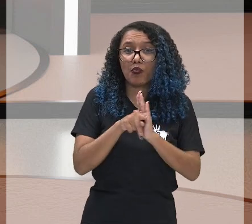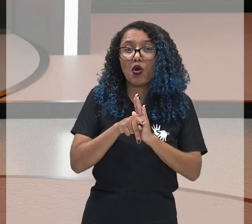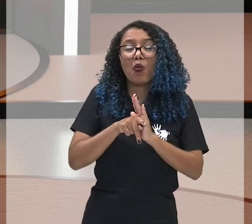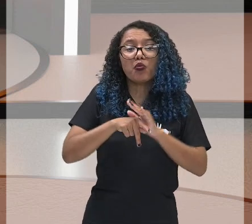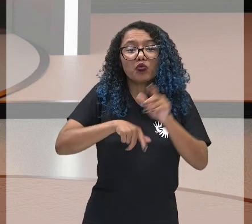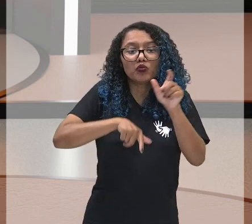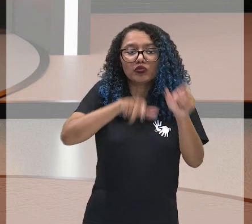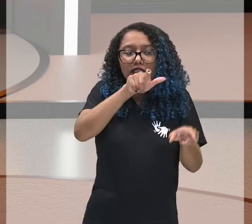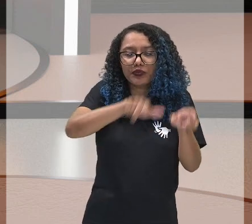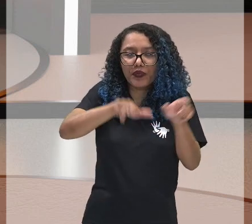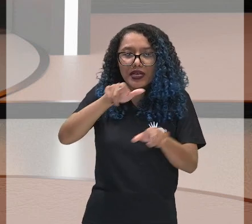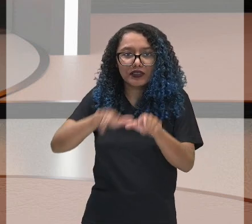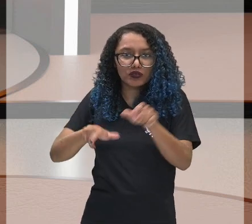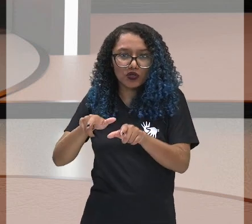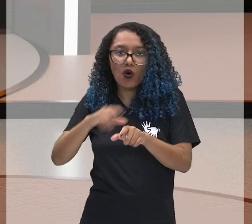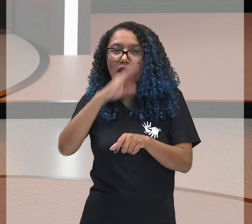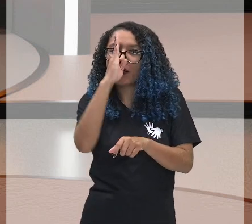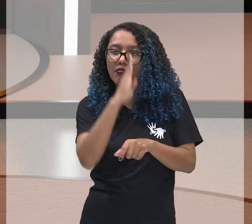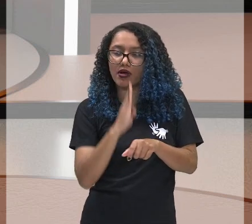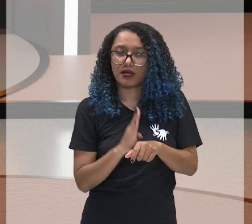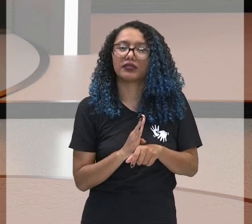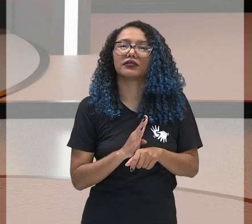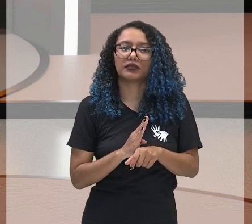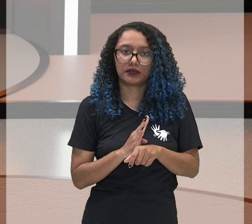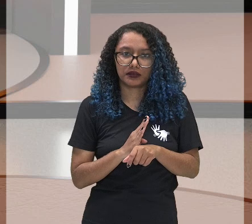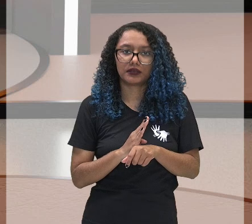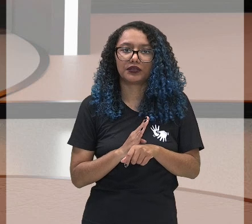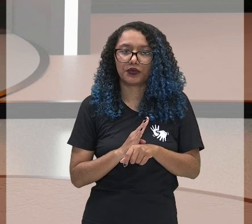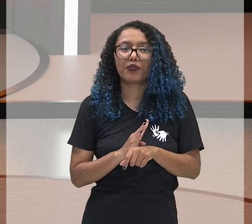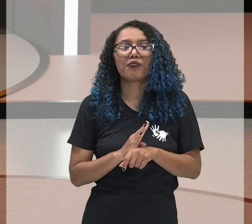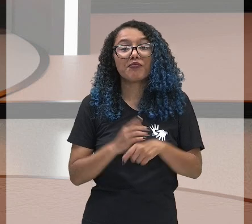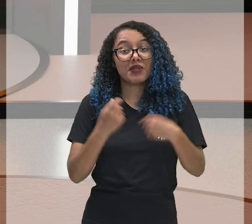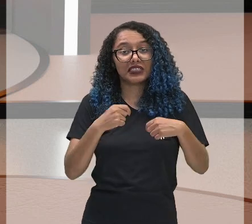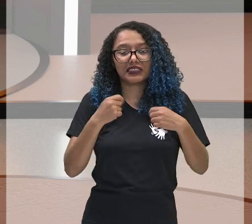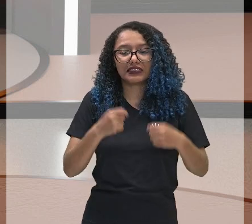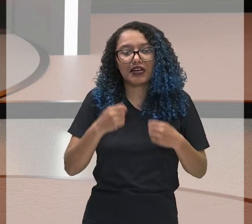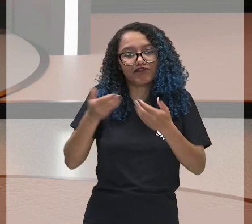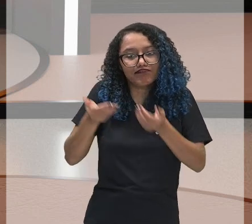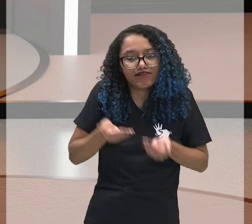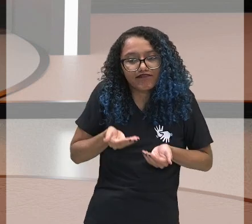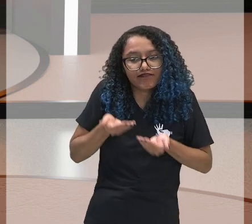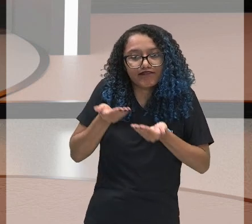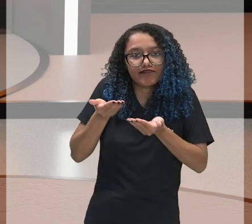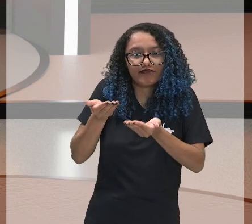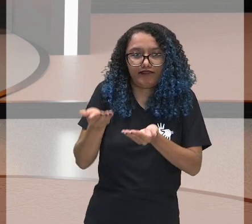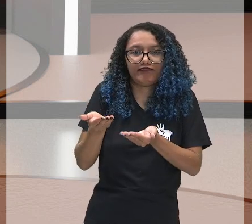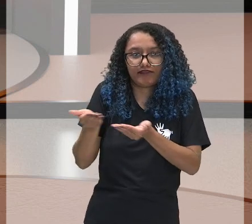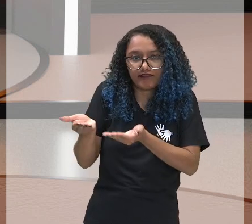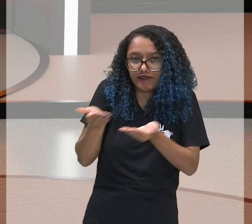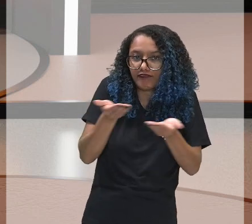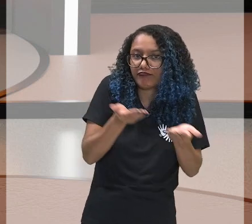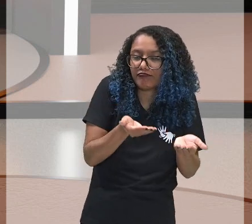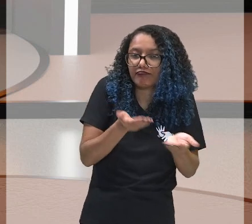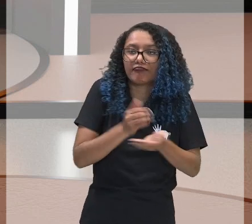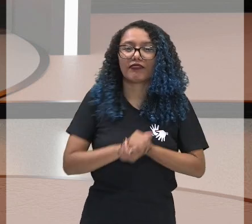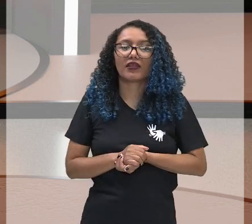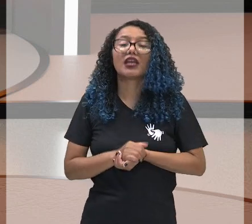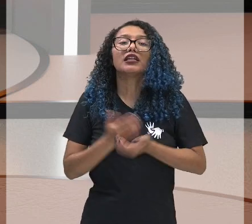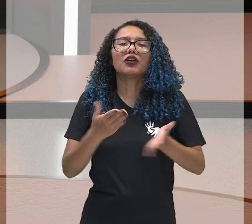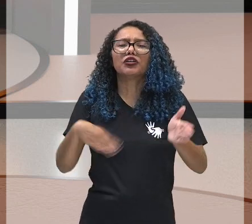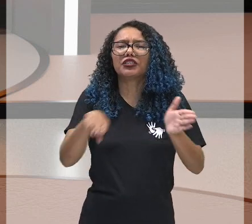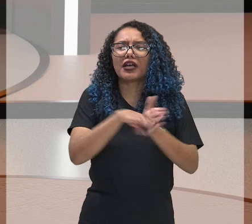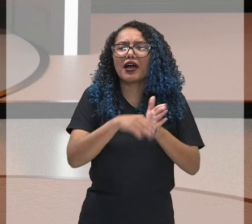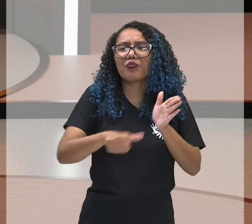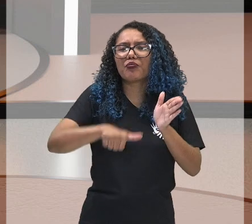aposentos para membros da corte portuguesa morarem, residirem aqui no Brasil. Chegaram primeiramente na Bahia, em